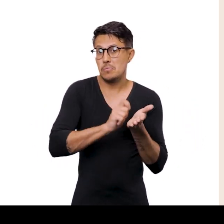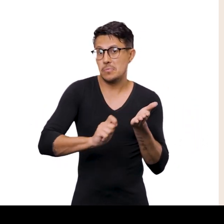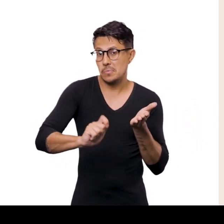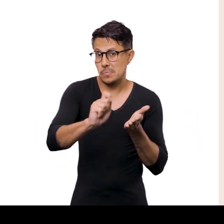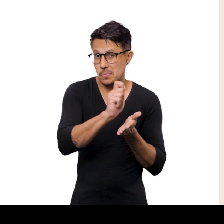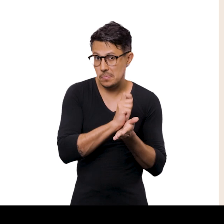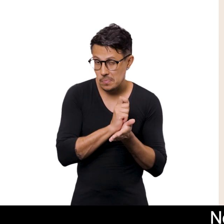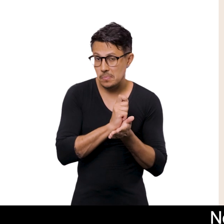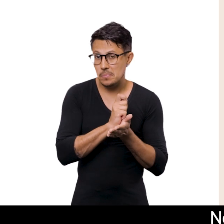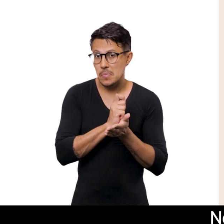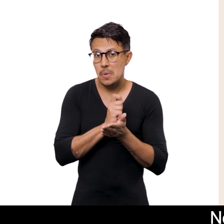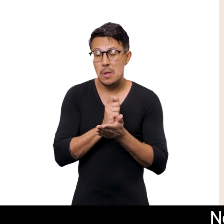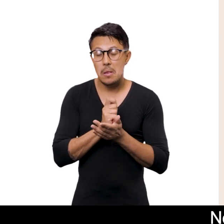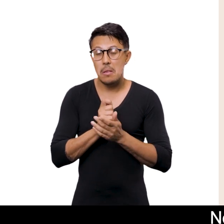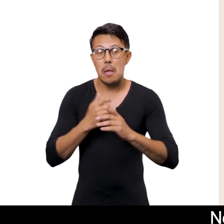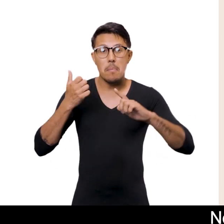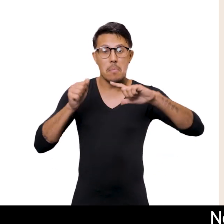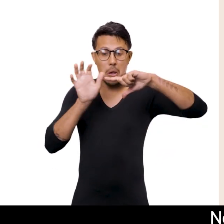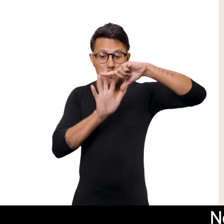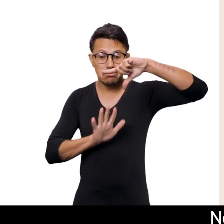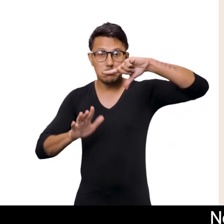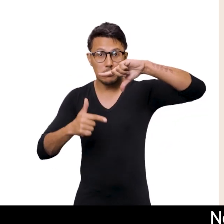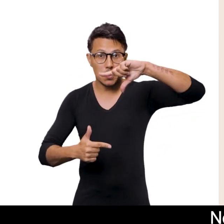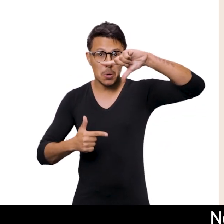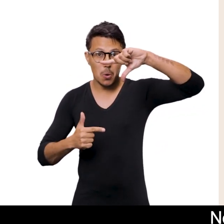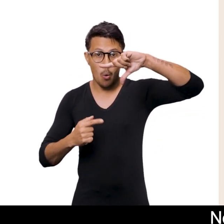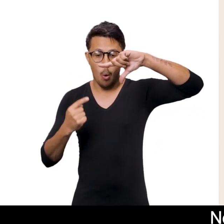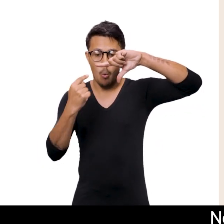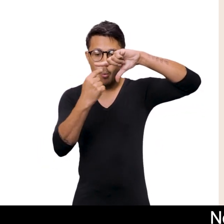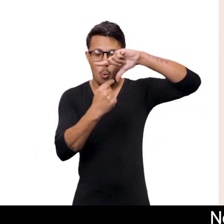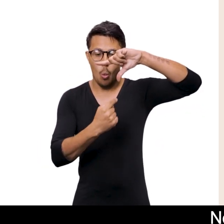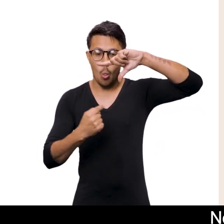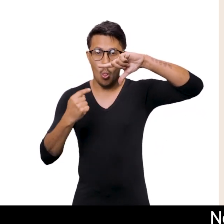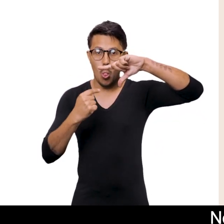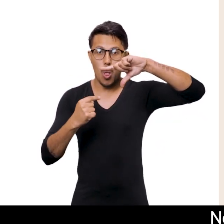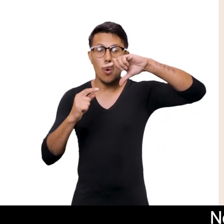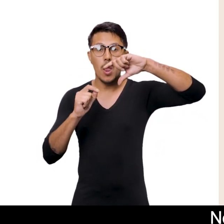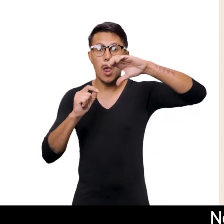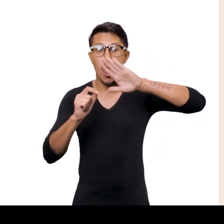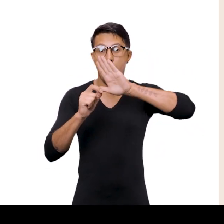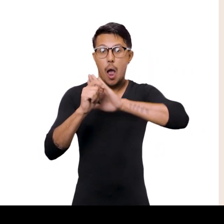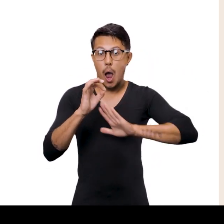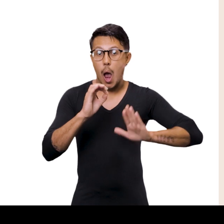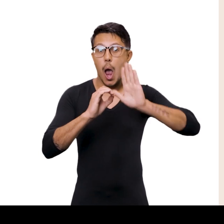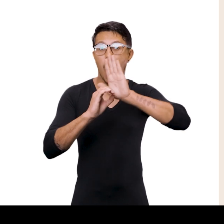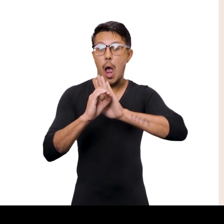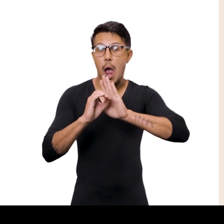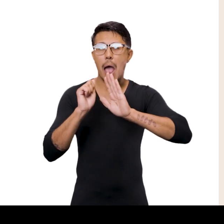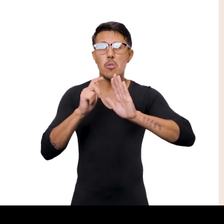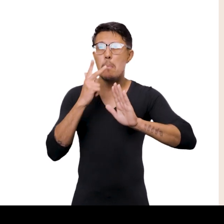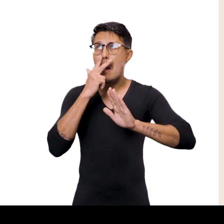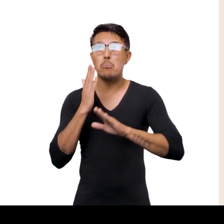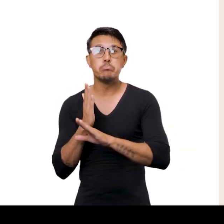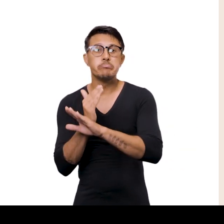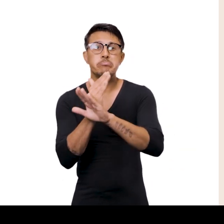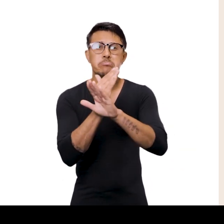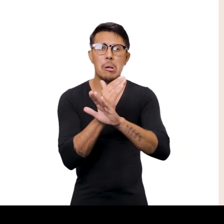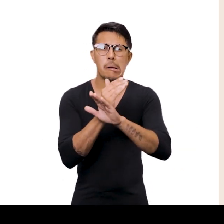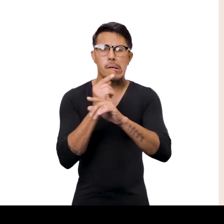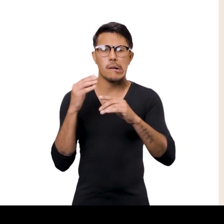desenho. No papel em branco, se destaca uma forma oval de fundo azul que pode parecer